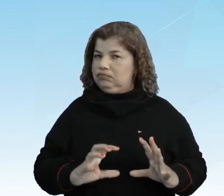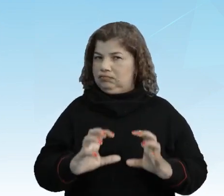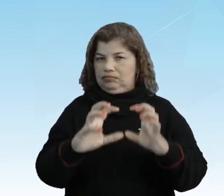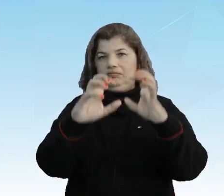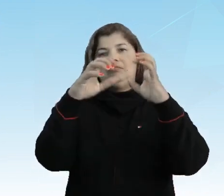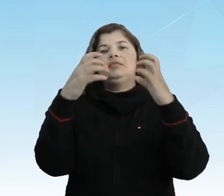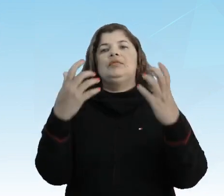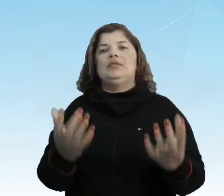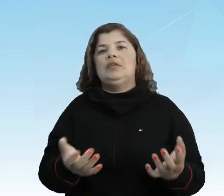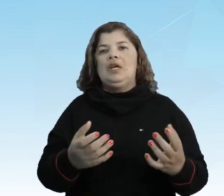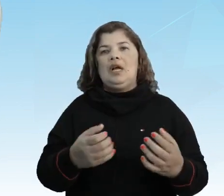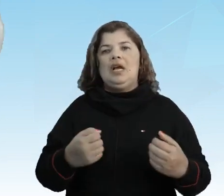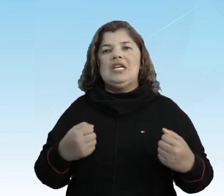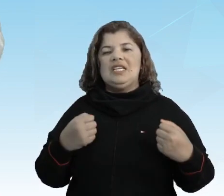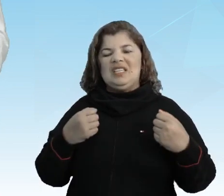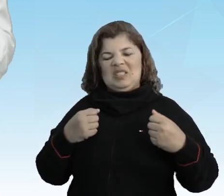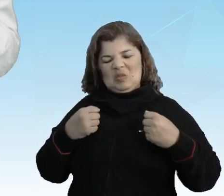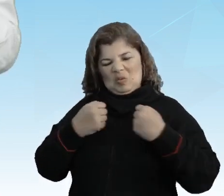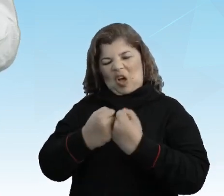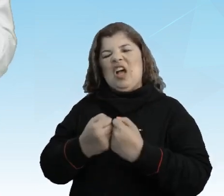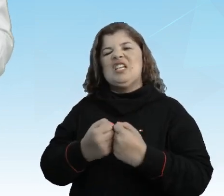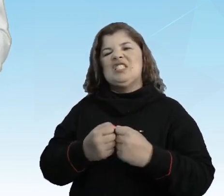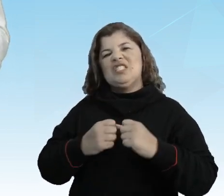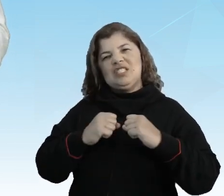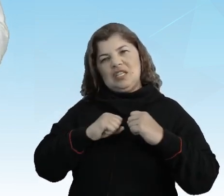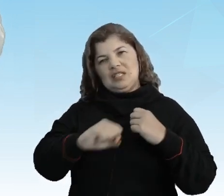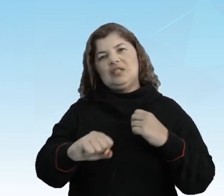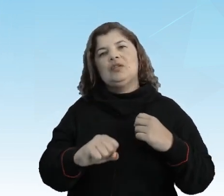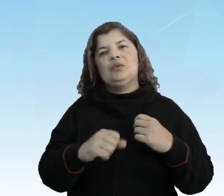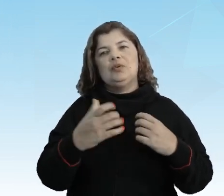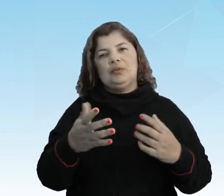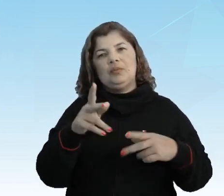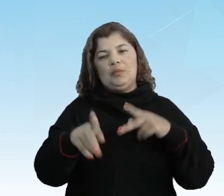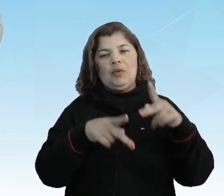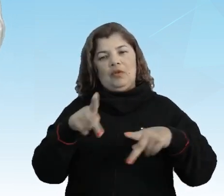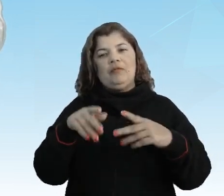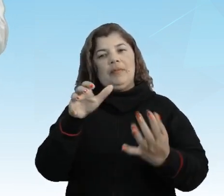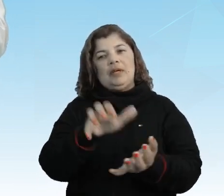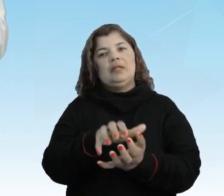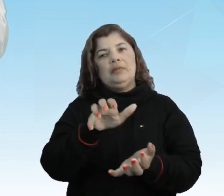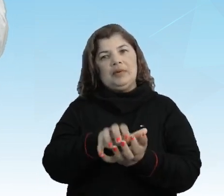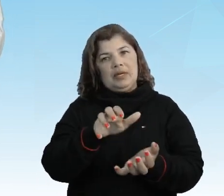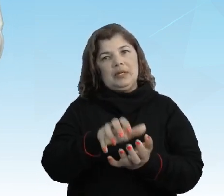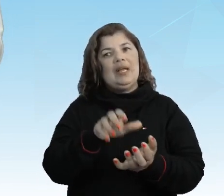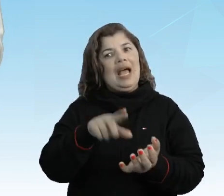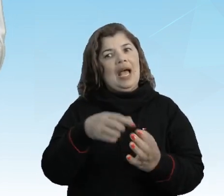essa resistência que nós temos até hoje, nos dias atuais, do povo pernambucano,